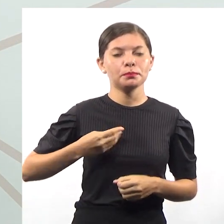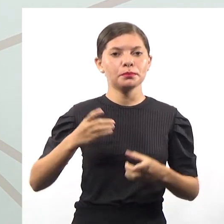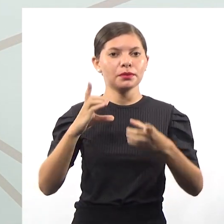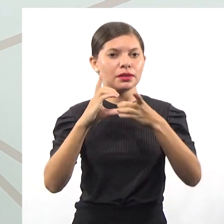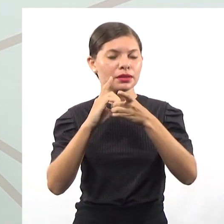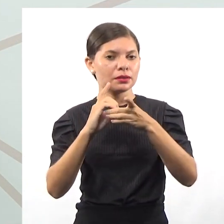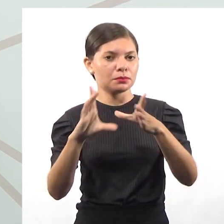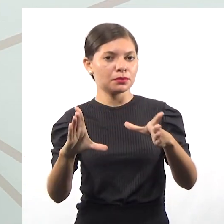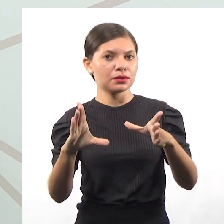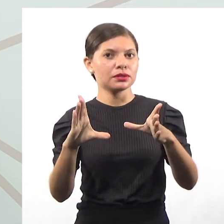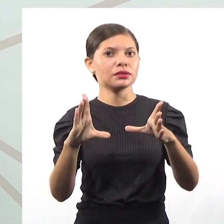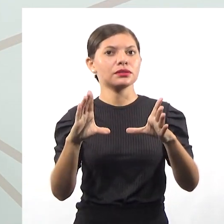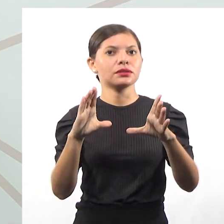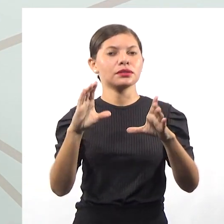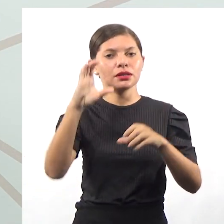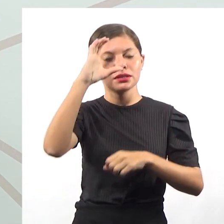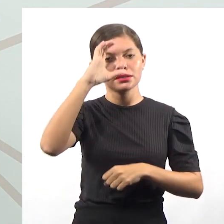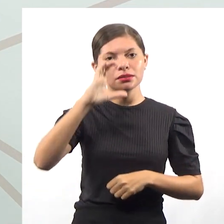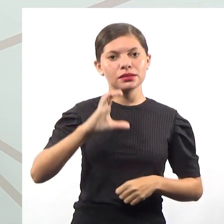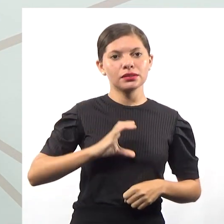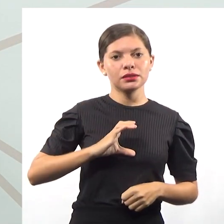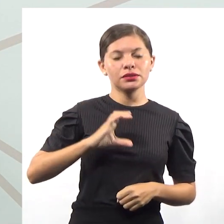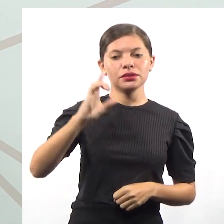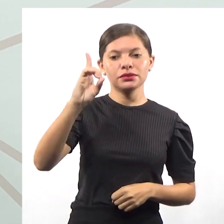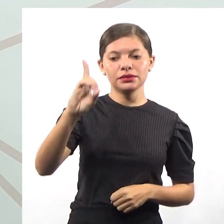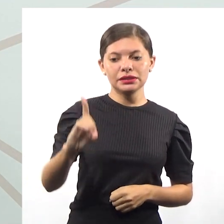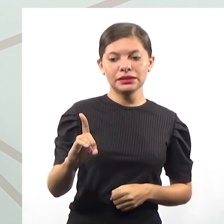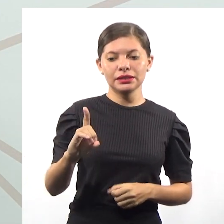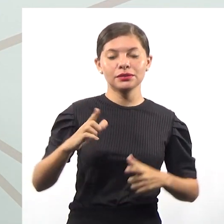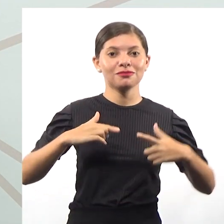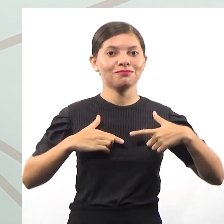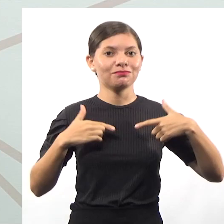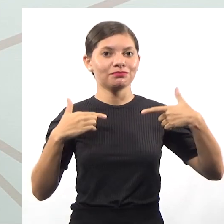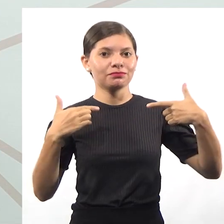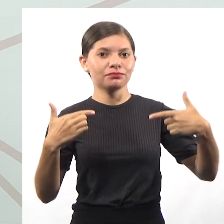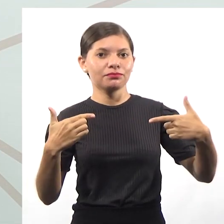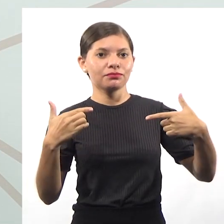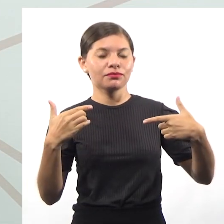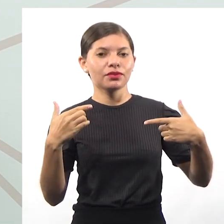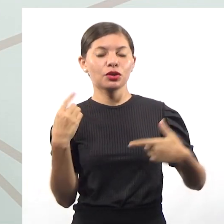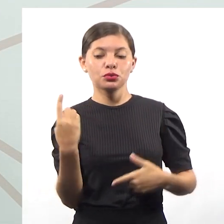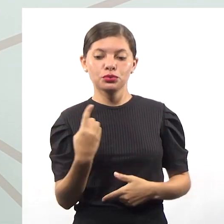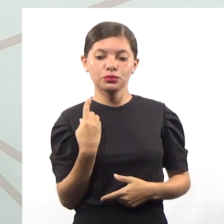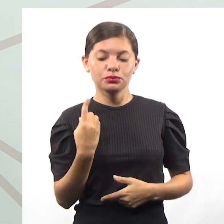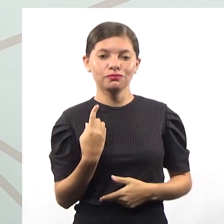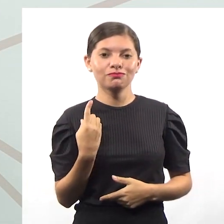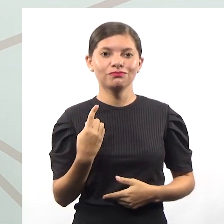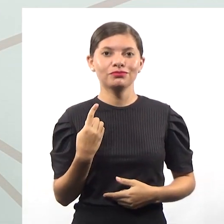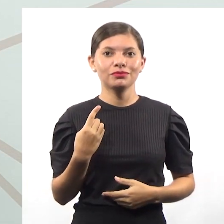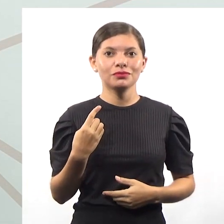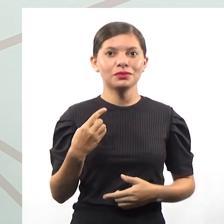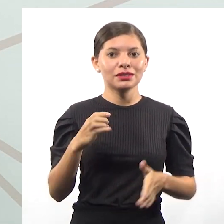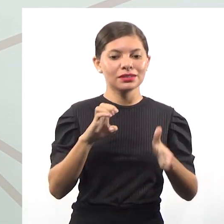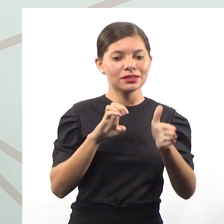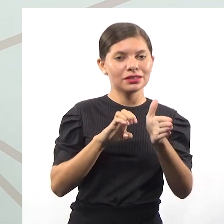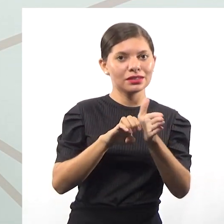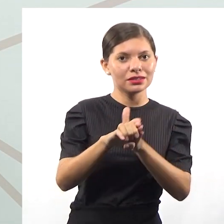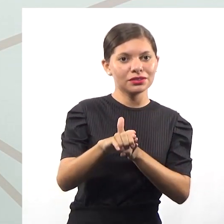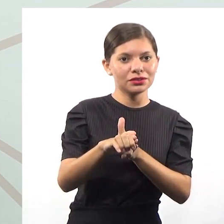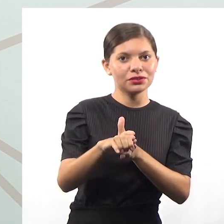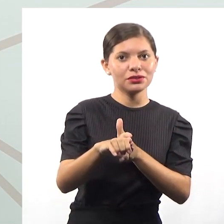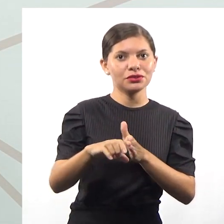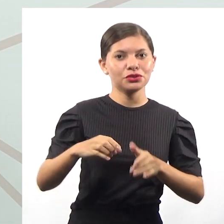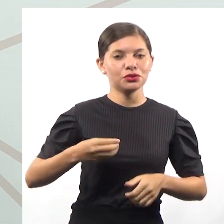a democracia, a cidadania, os direitos, os deveres e a ação do indivíduo para que ele seja ativo